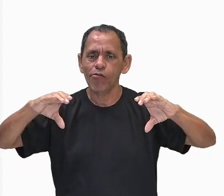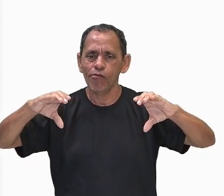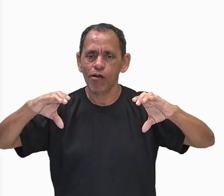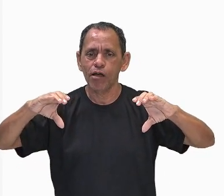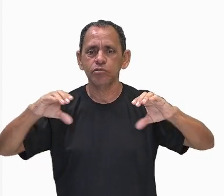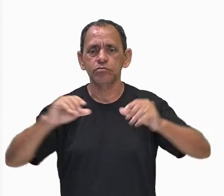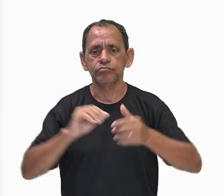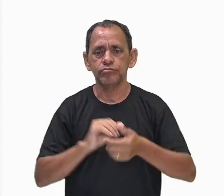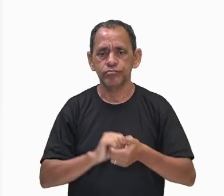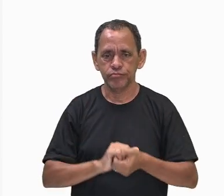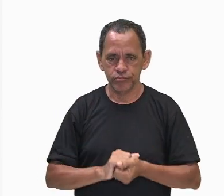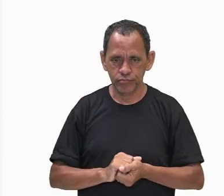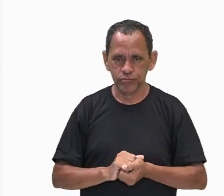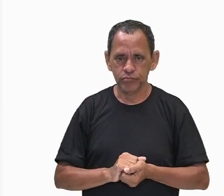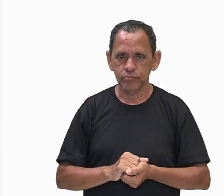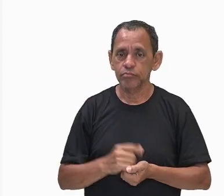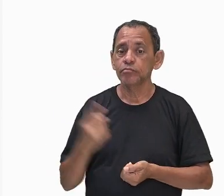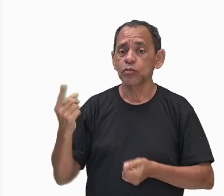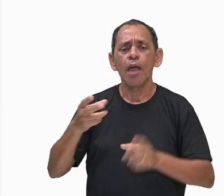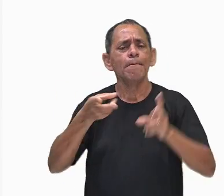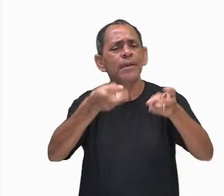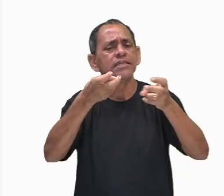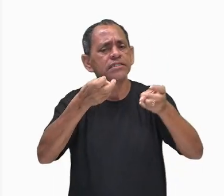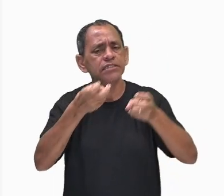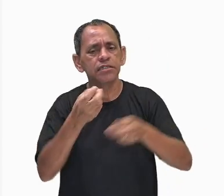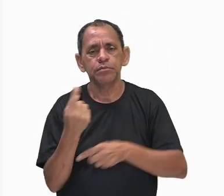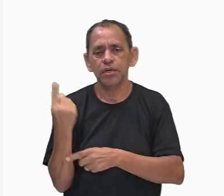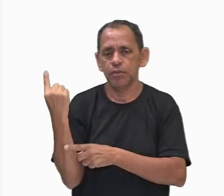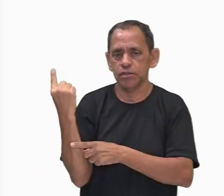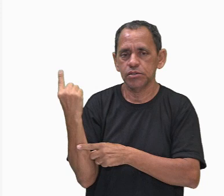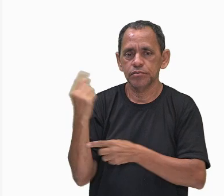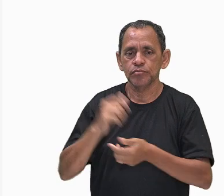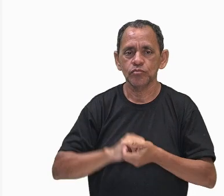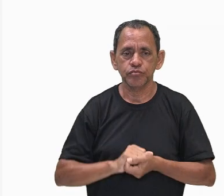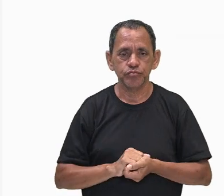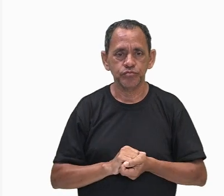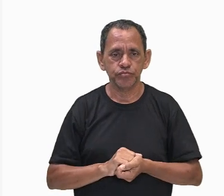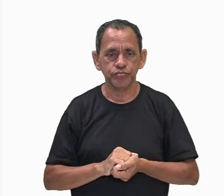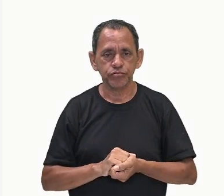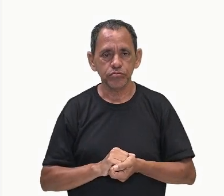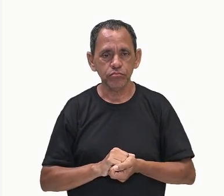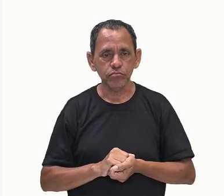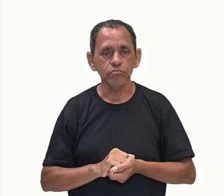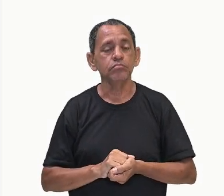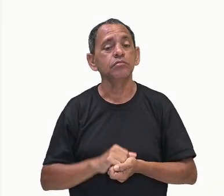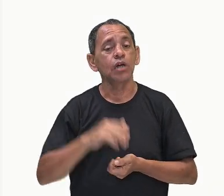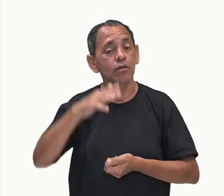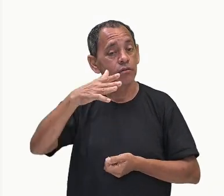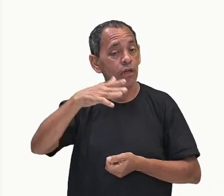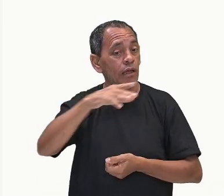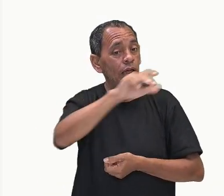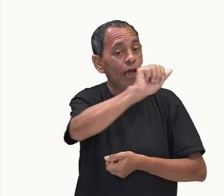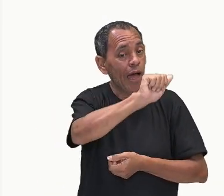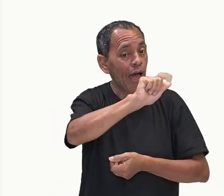comigo aí na tela. Olha só. Falando só da área lateral,